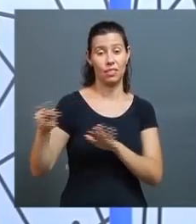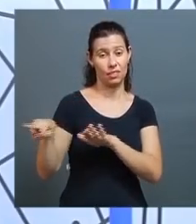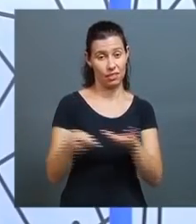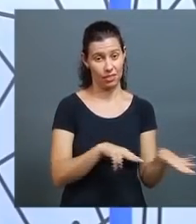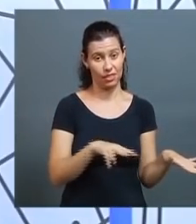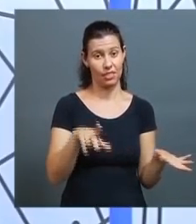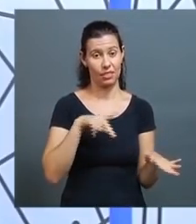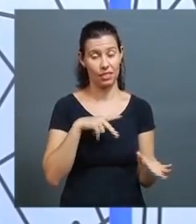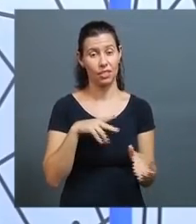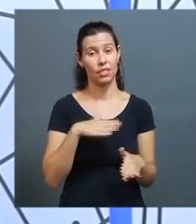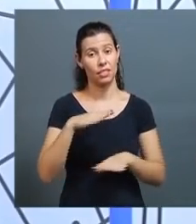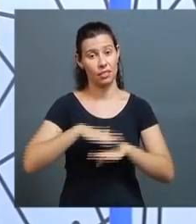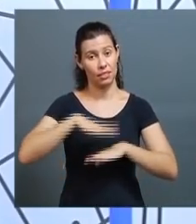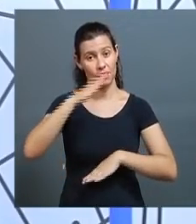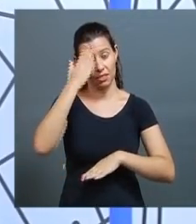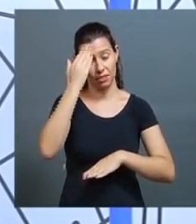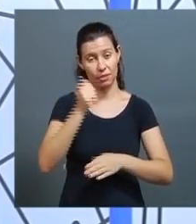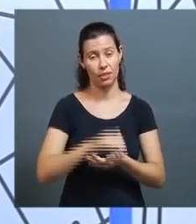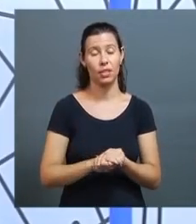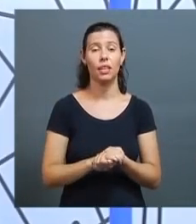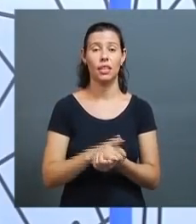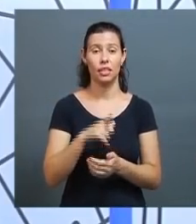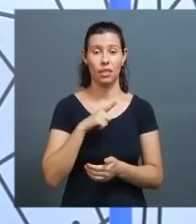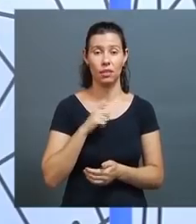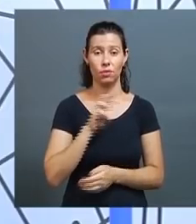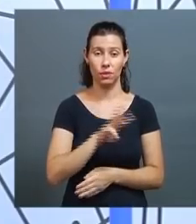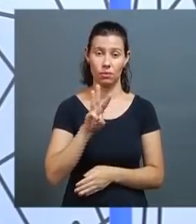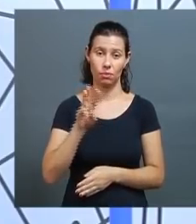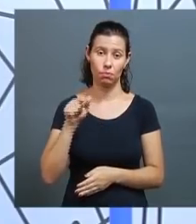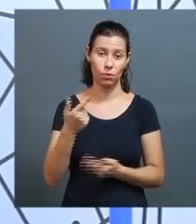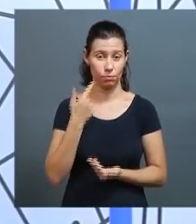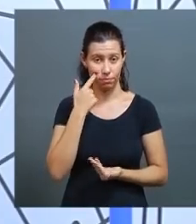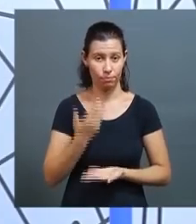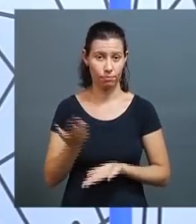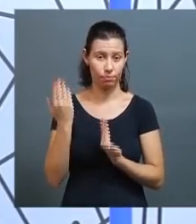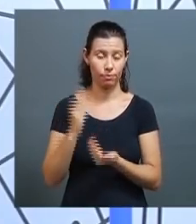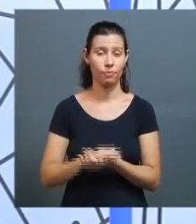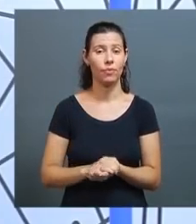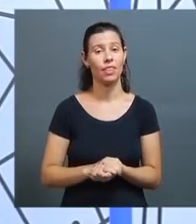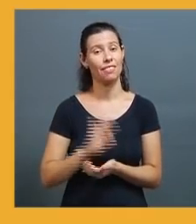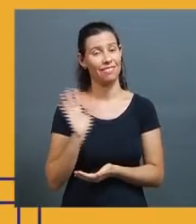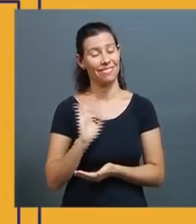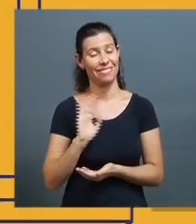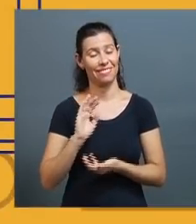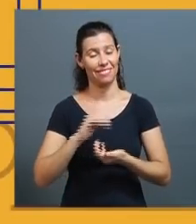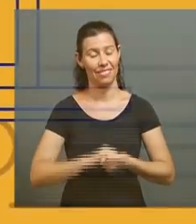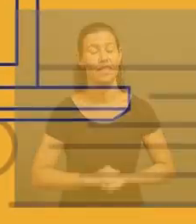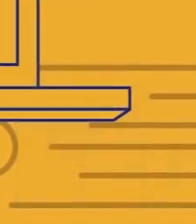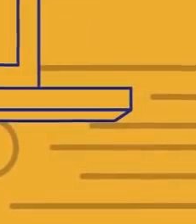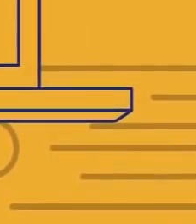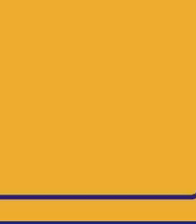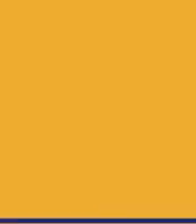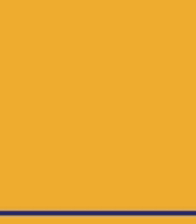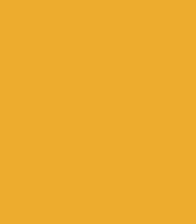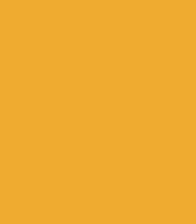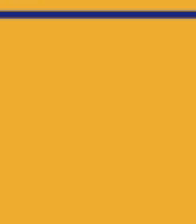semana. Para mais informações, acesse o portal da universidade e fique por dentro. Até a próxima!